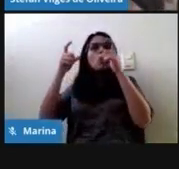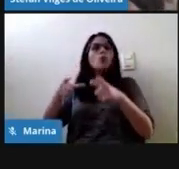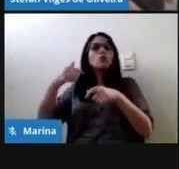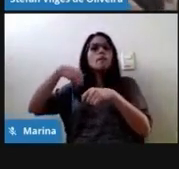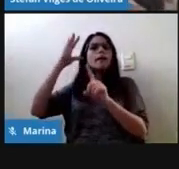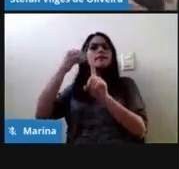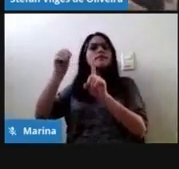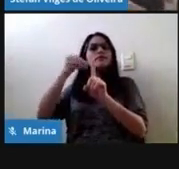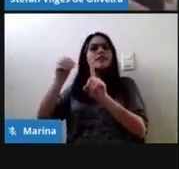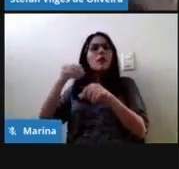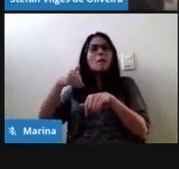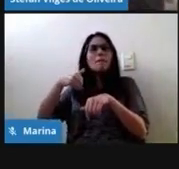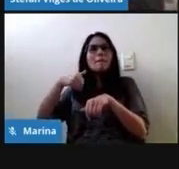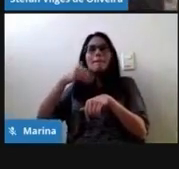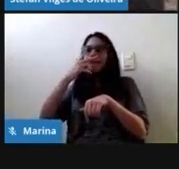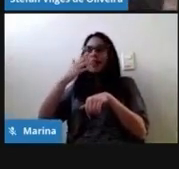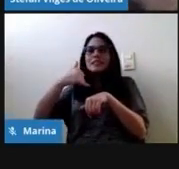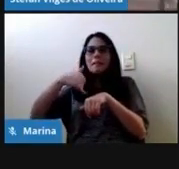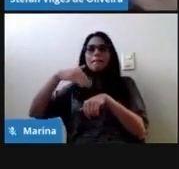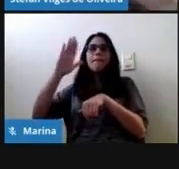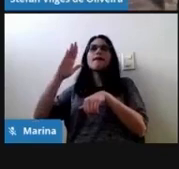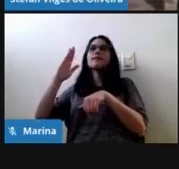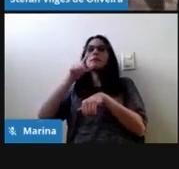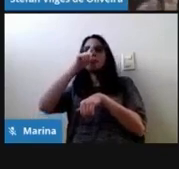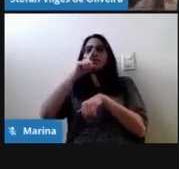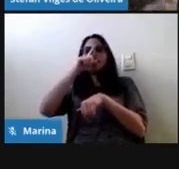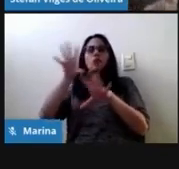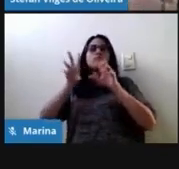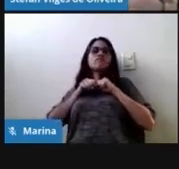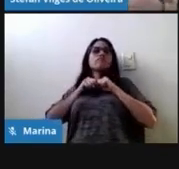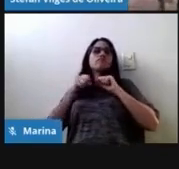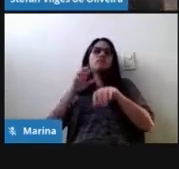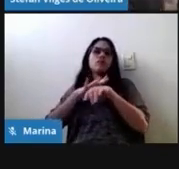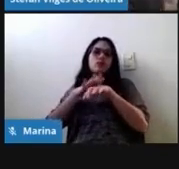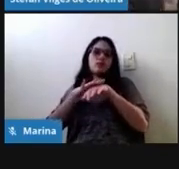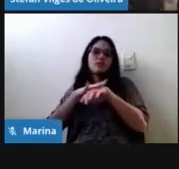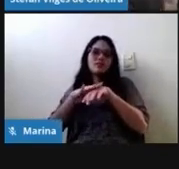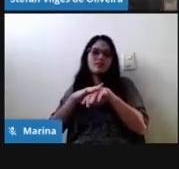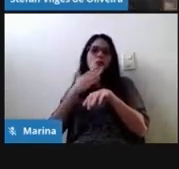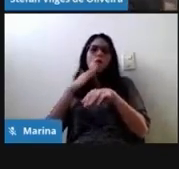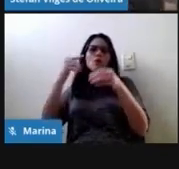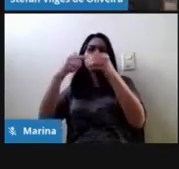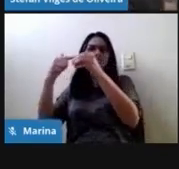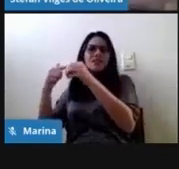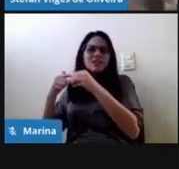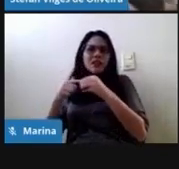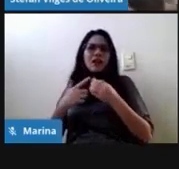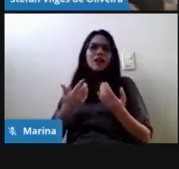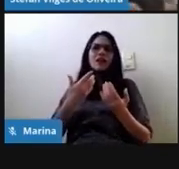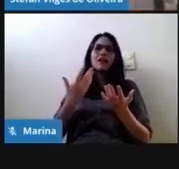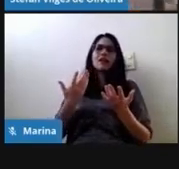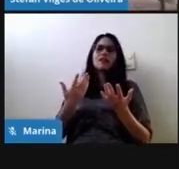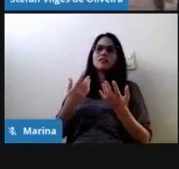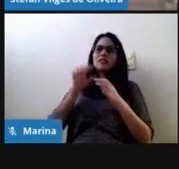vulnerabilidade no estado de Minas, e a partir disso, né, de forma segmentada, em municípios, mesorregiões,